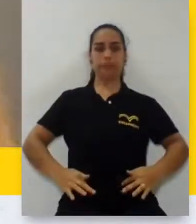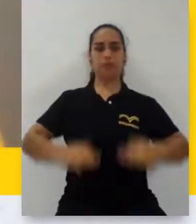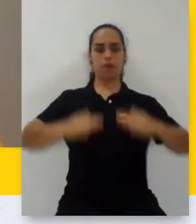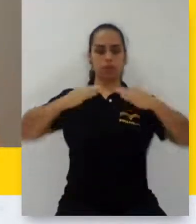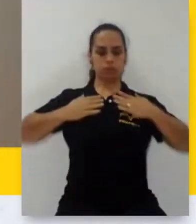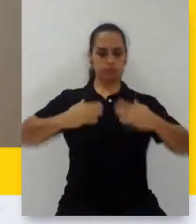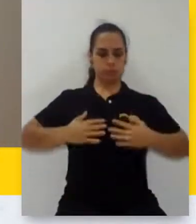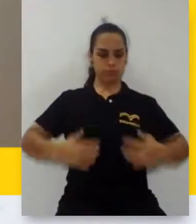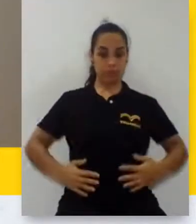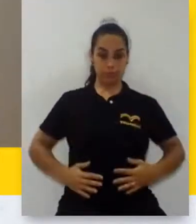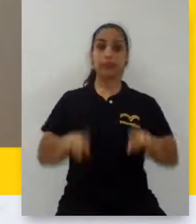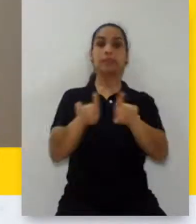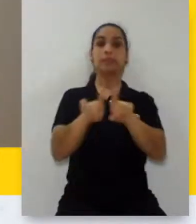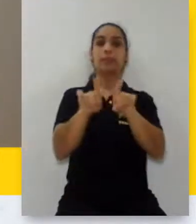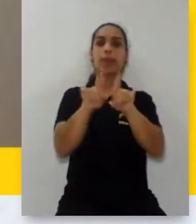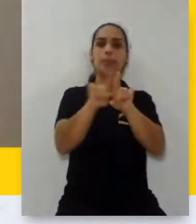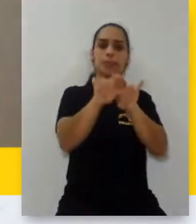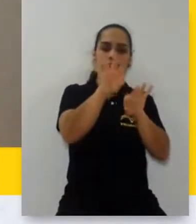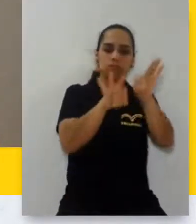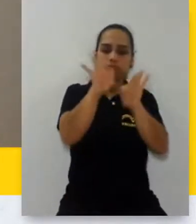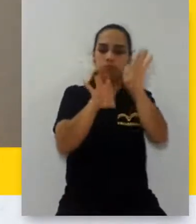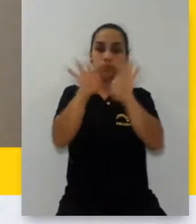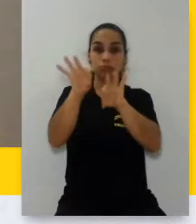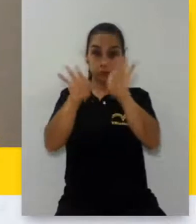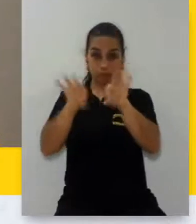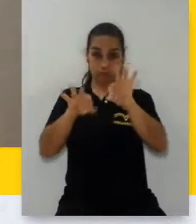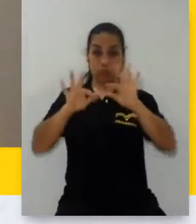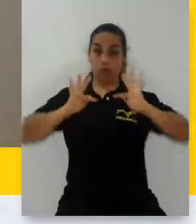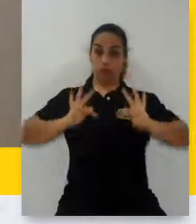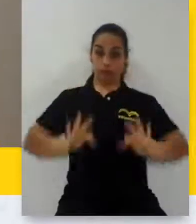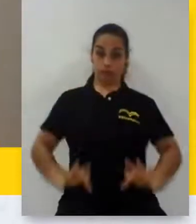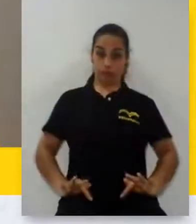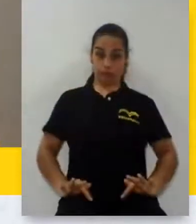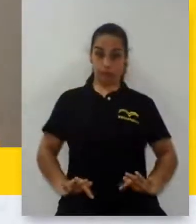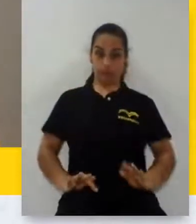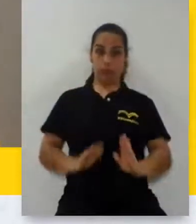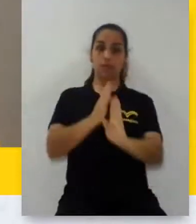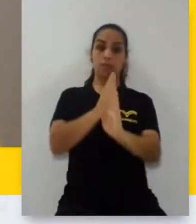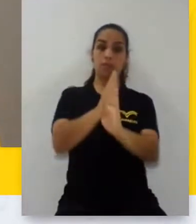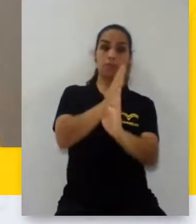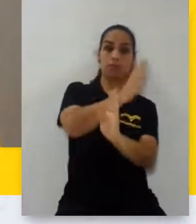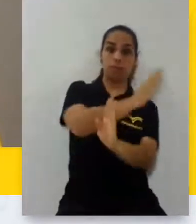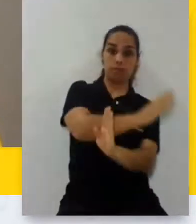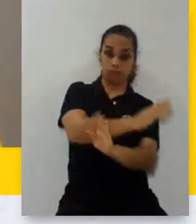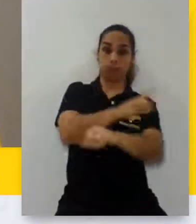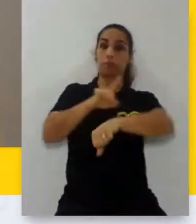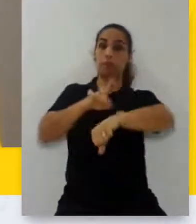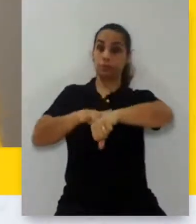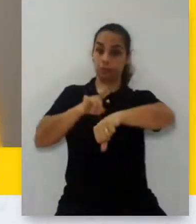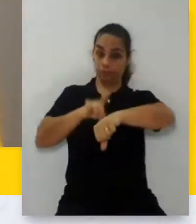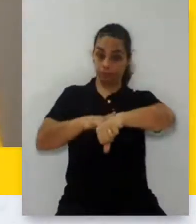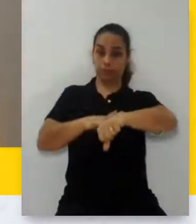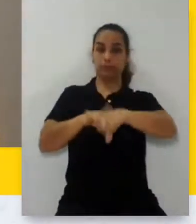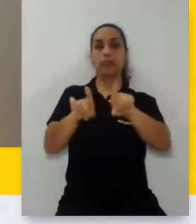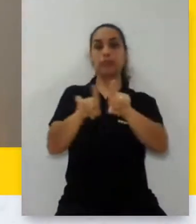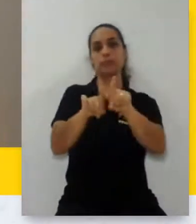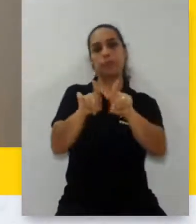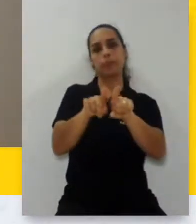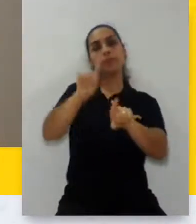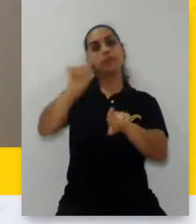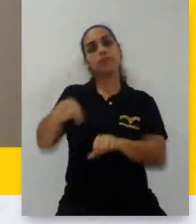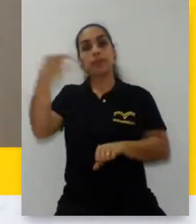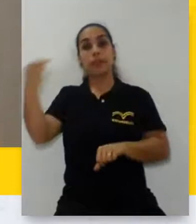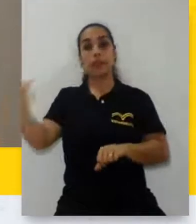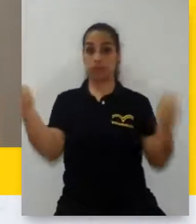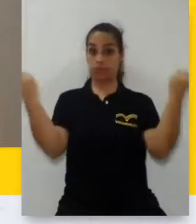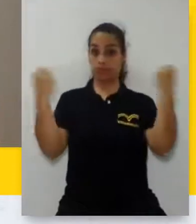antes, durante e depois do exercício, com diversas publicações em revistas internacionais de alto